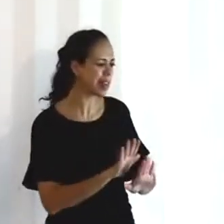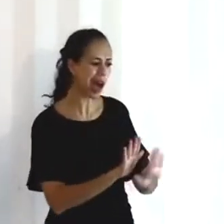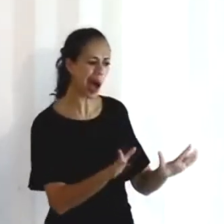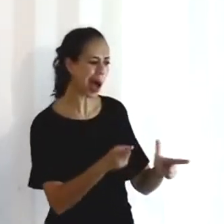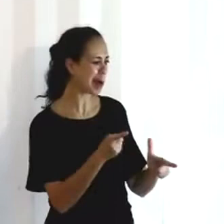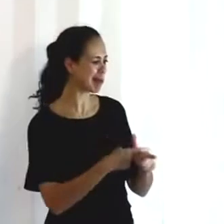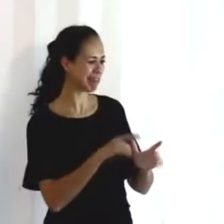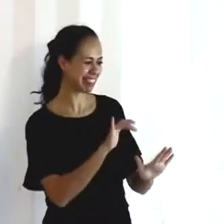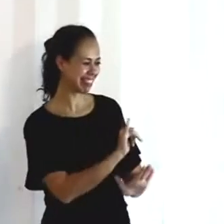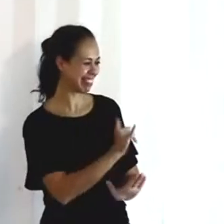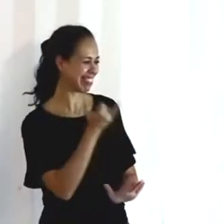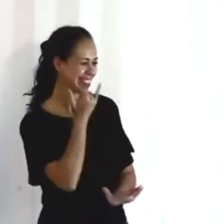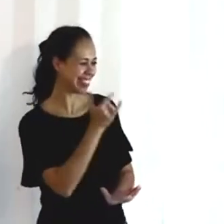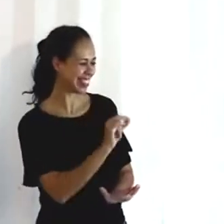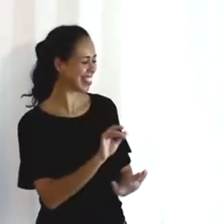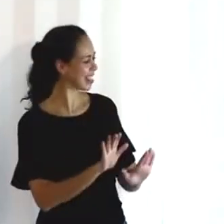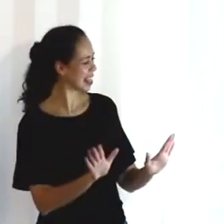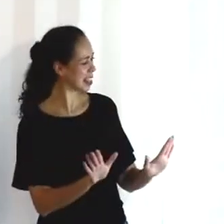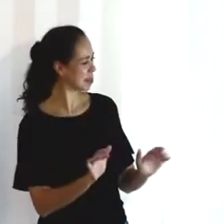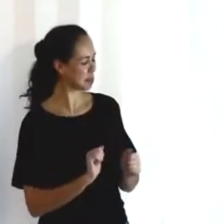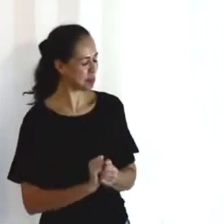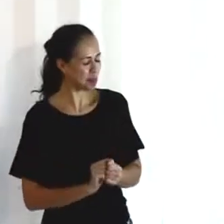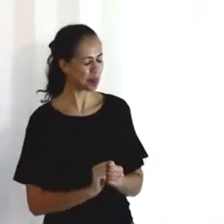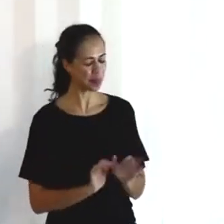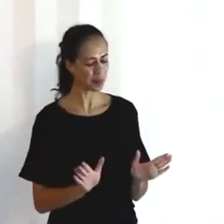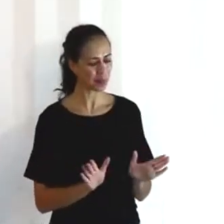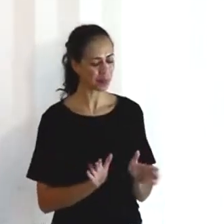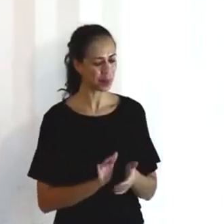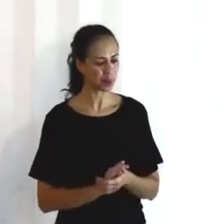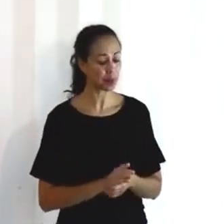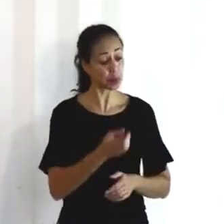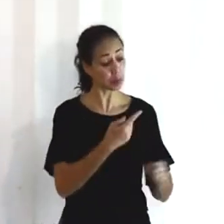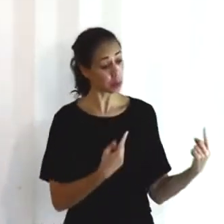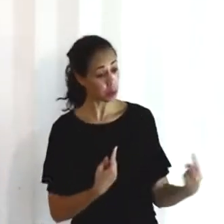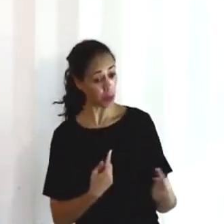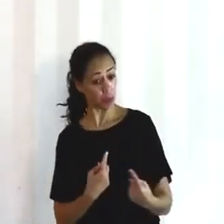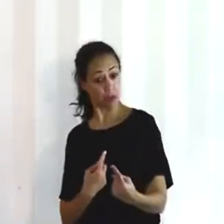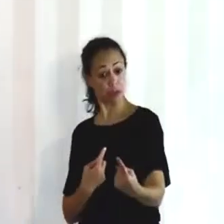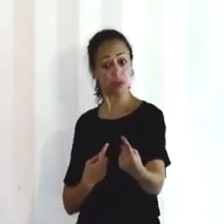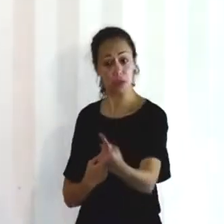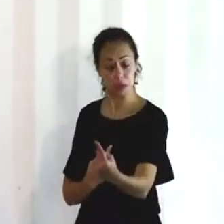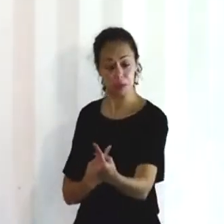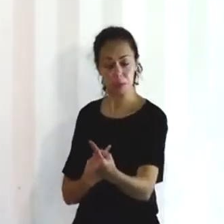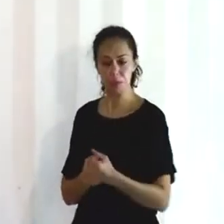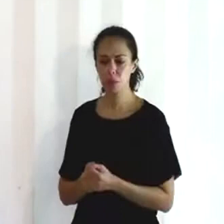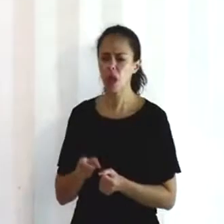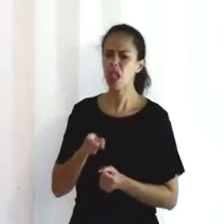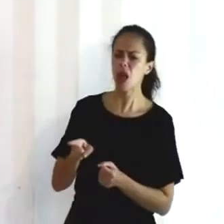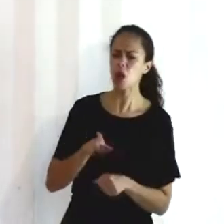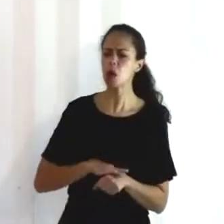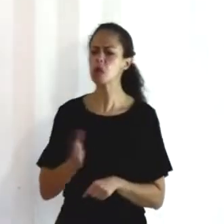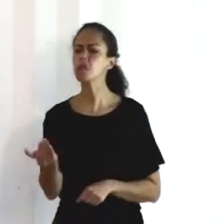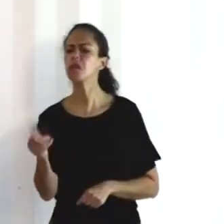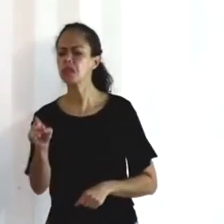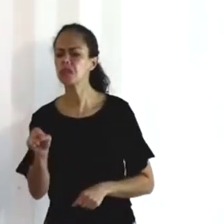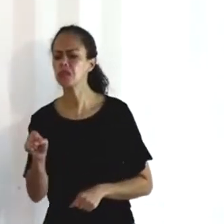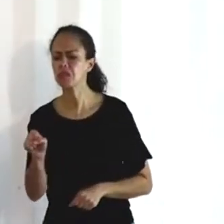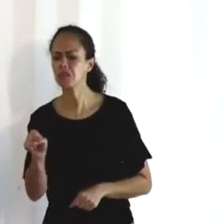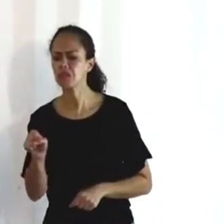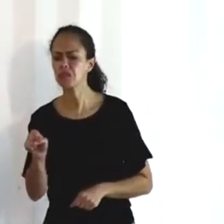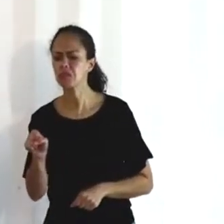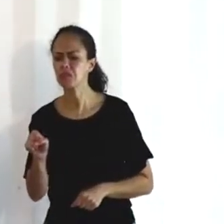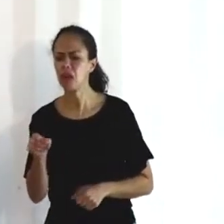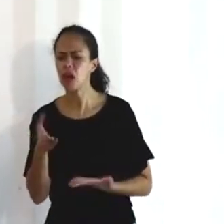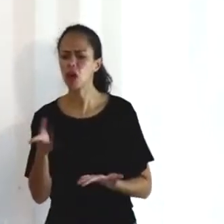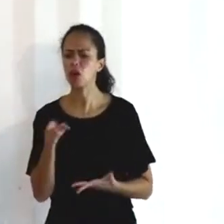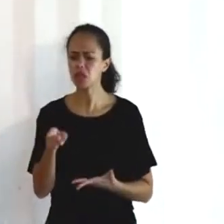aquele servo, encontrou um dos seus conservos, que lhe devia 100 denários. E agarrando-o, sufocava,